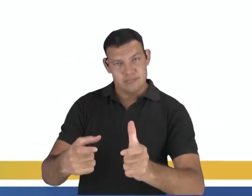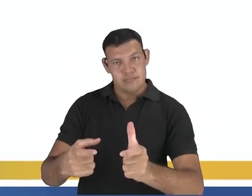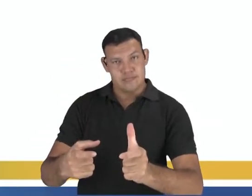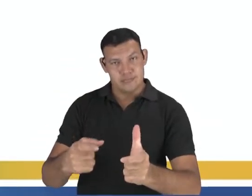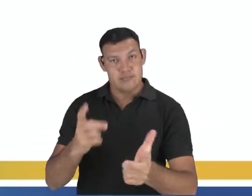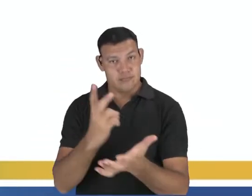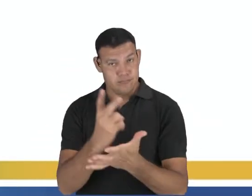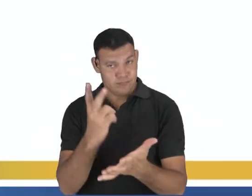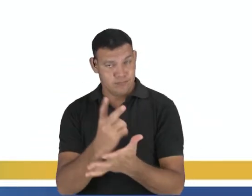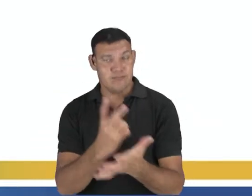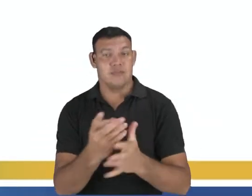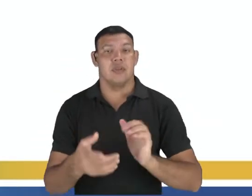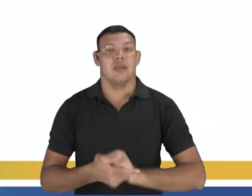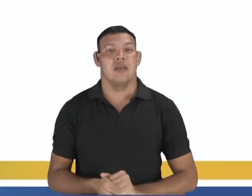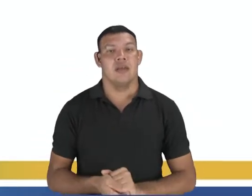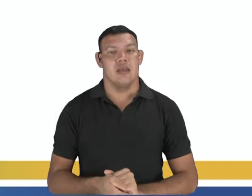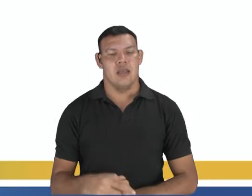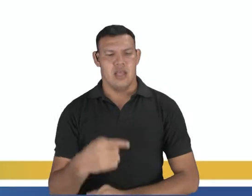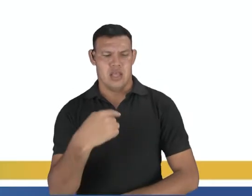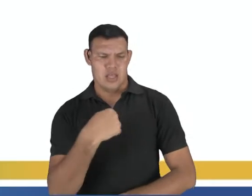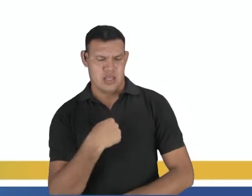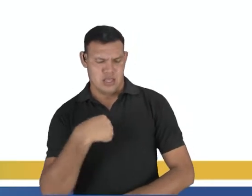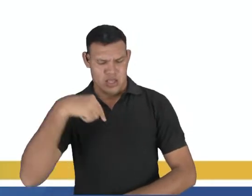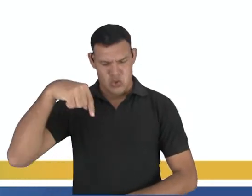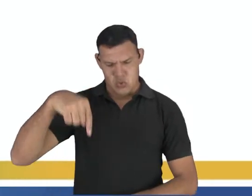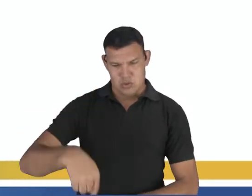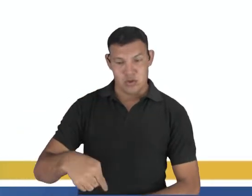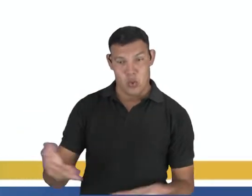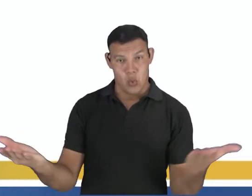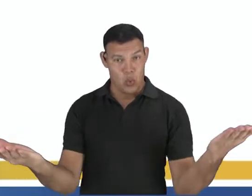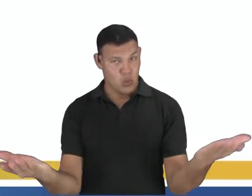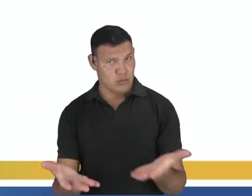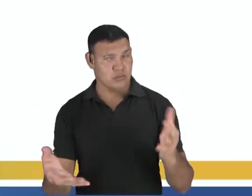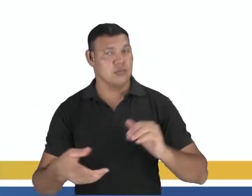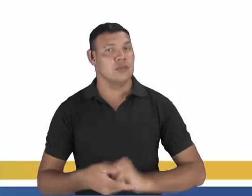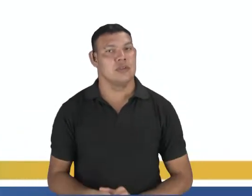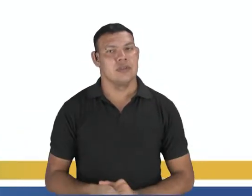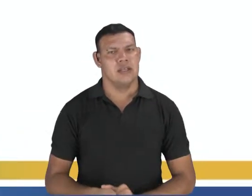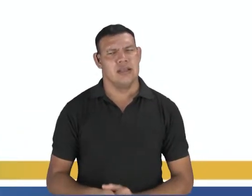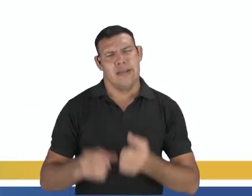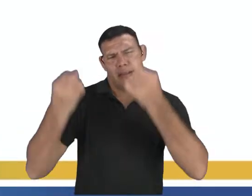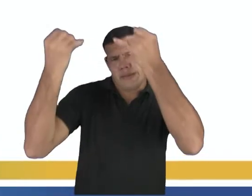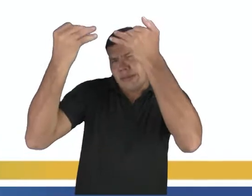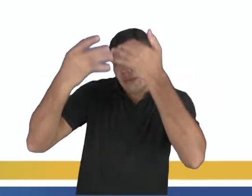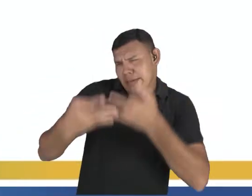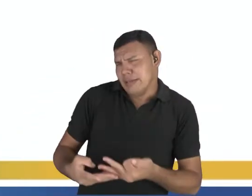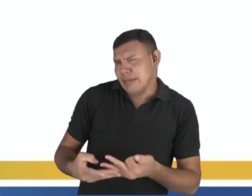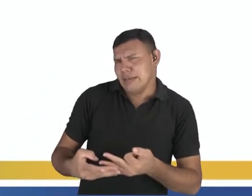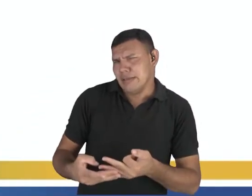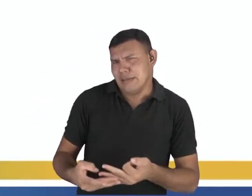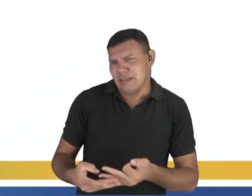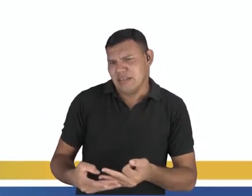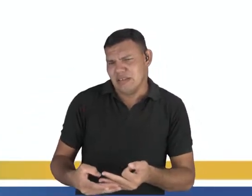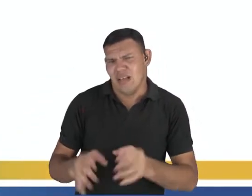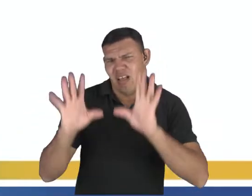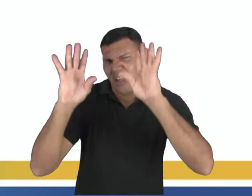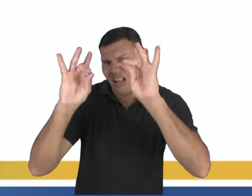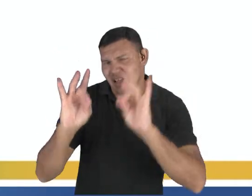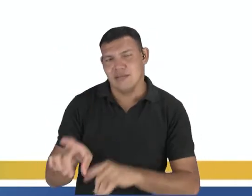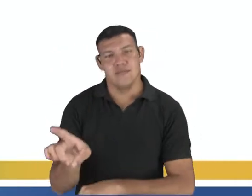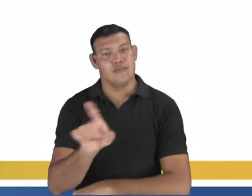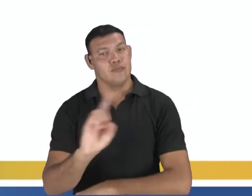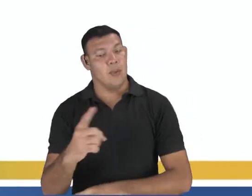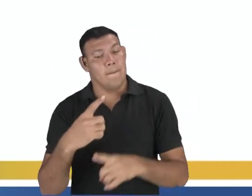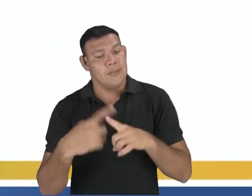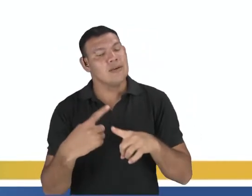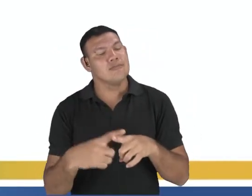ok? Por isso, quando usam eu, aqui, hoje, não precisam explicar do que se trata, porque os dois